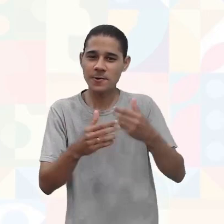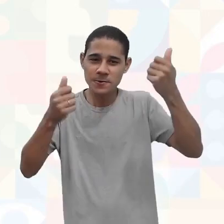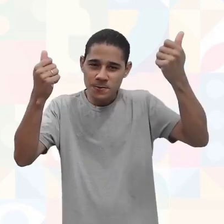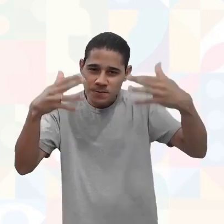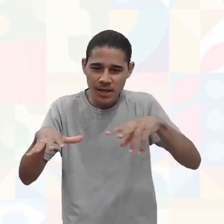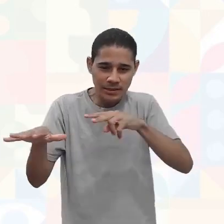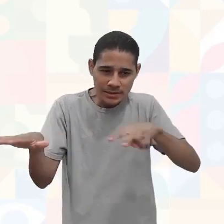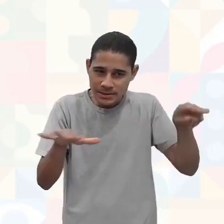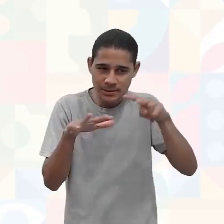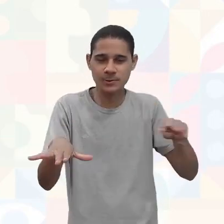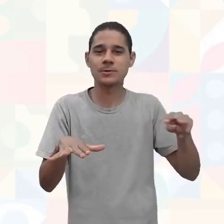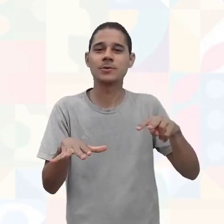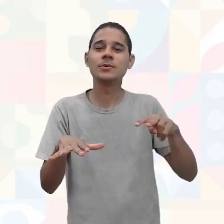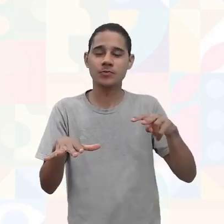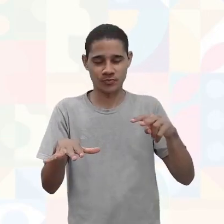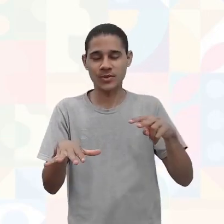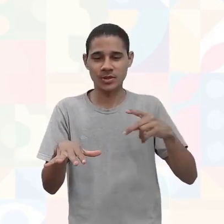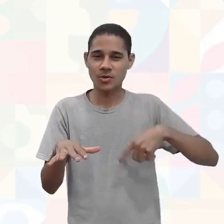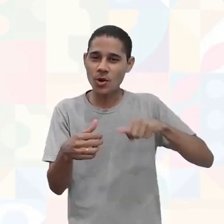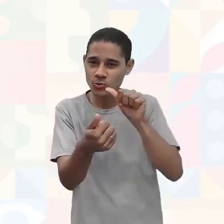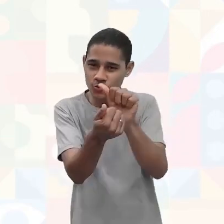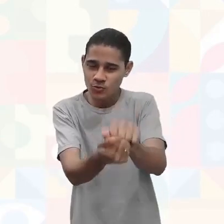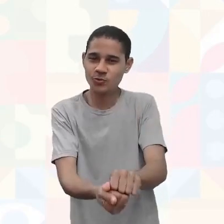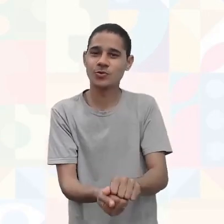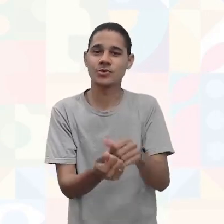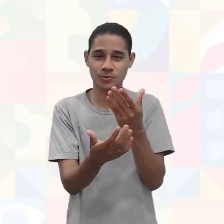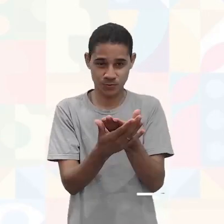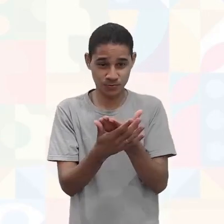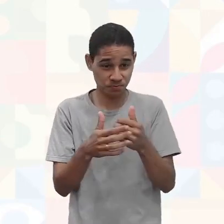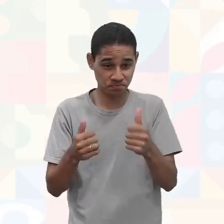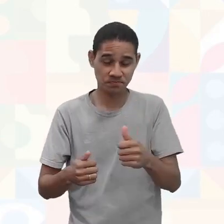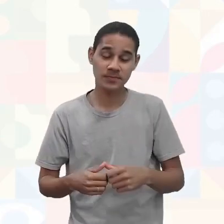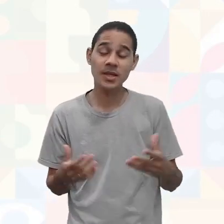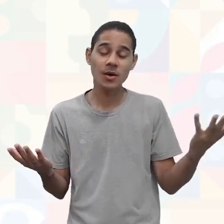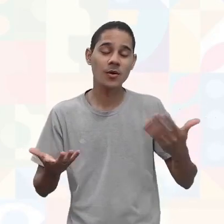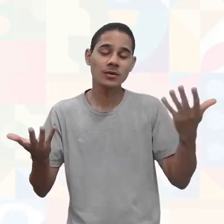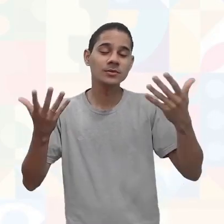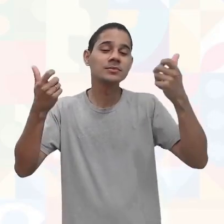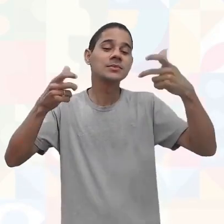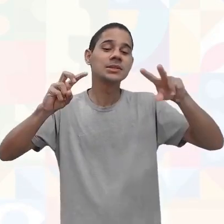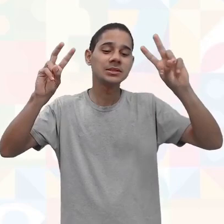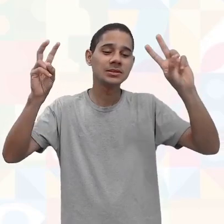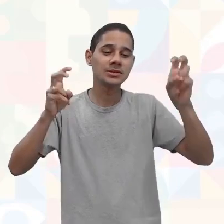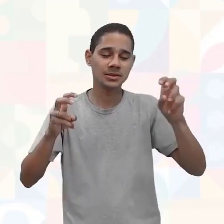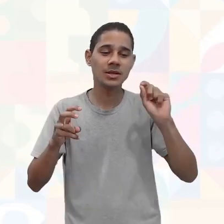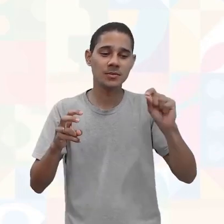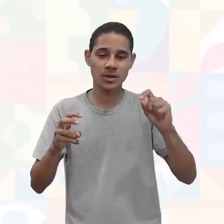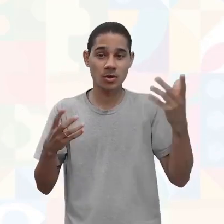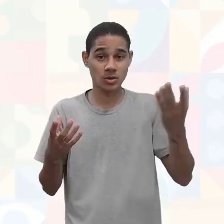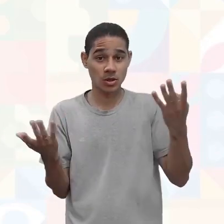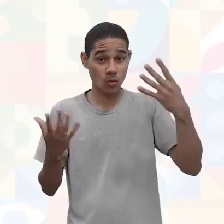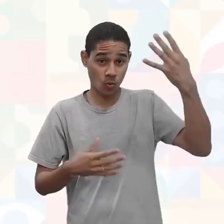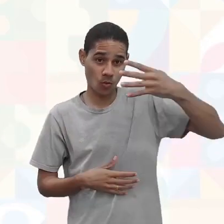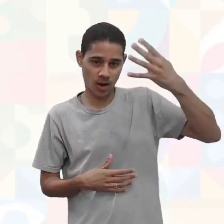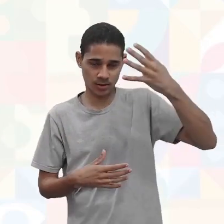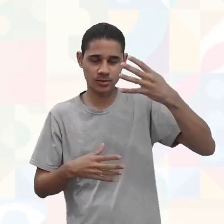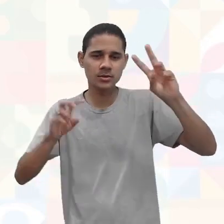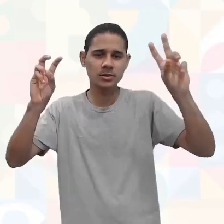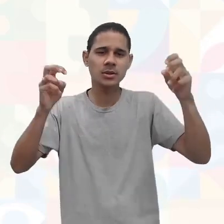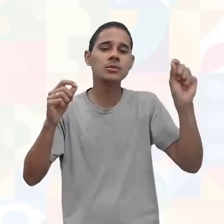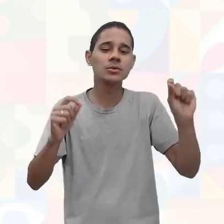que a gente aí está junto e estudando. Hoje a gente vai falar aí dessa unidade 4, que fala justamente